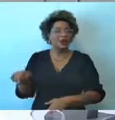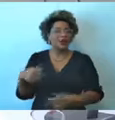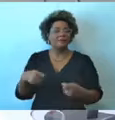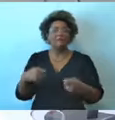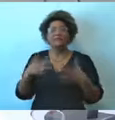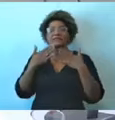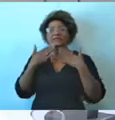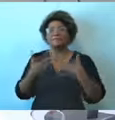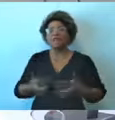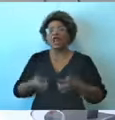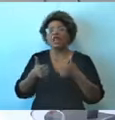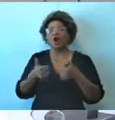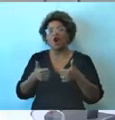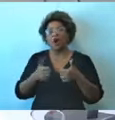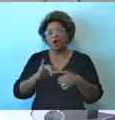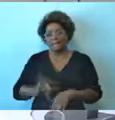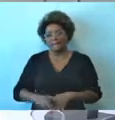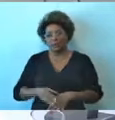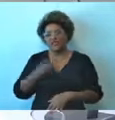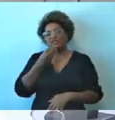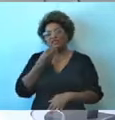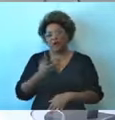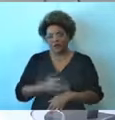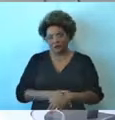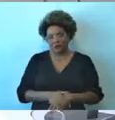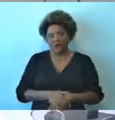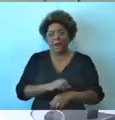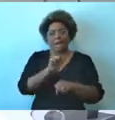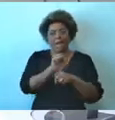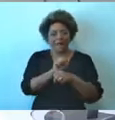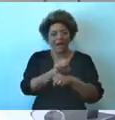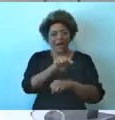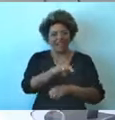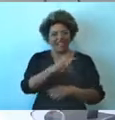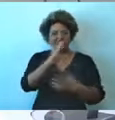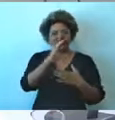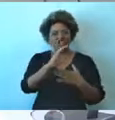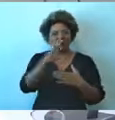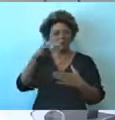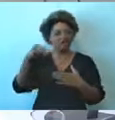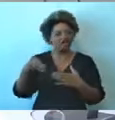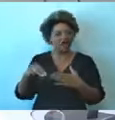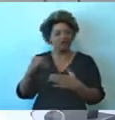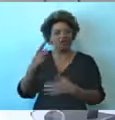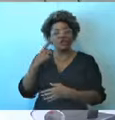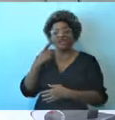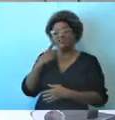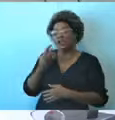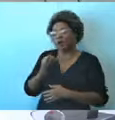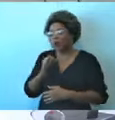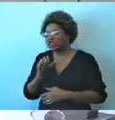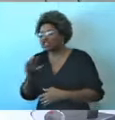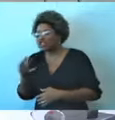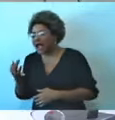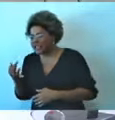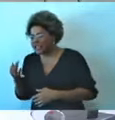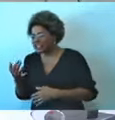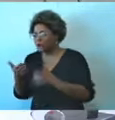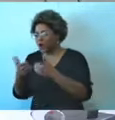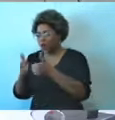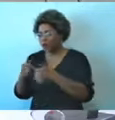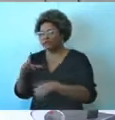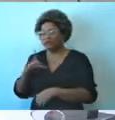para analisar quantos ônibus passam por minuto, você vai ver que é um fluxo muito pequeno. E ele toma o espaço ali de 2